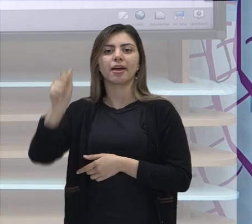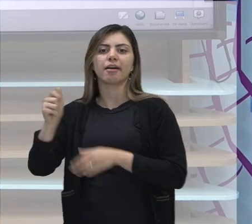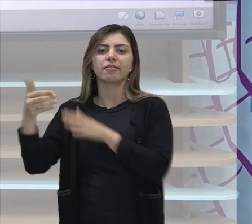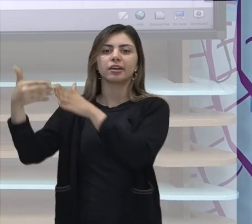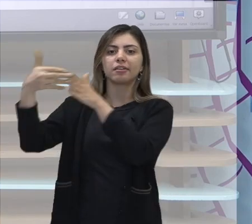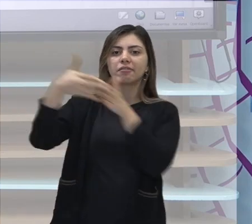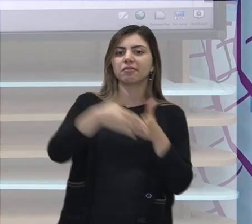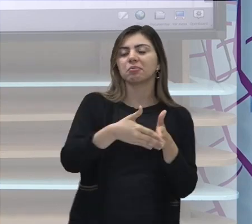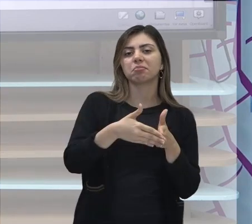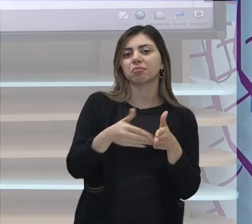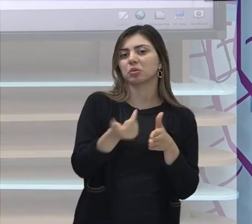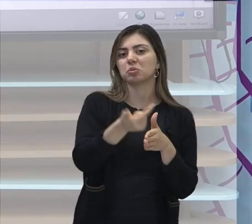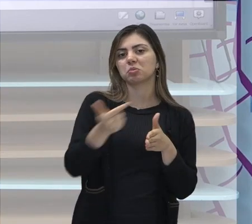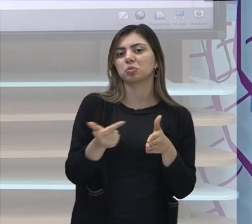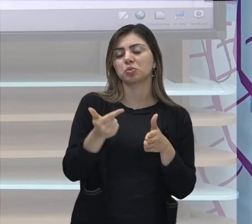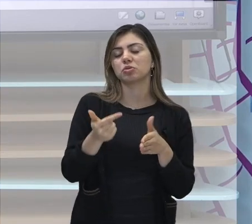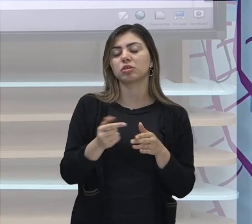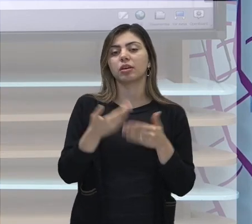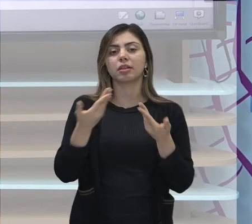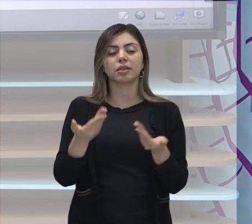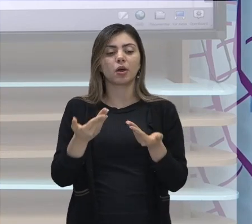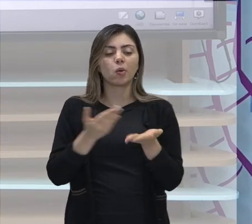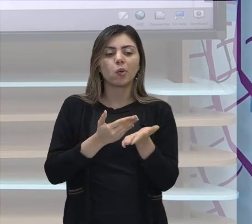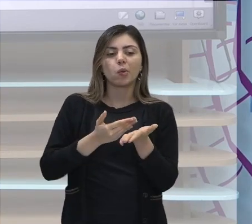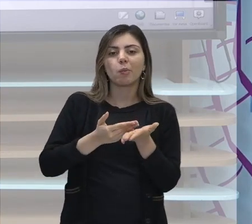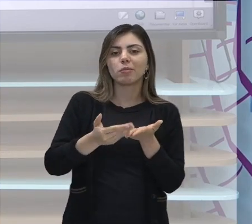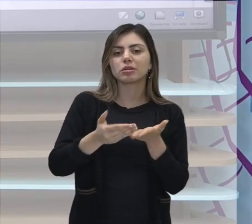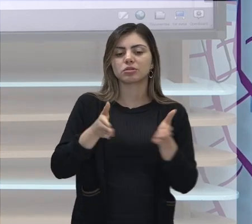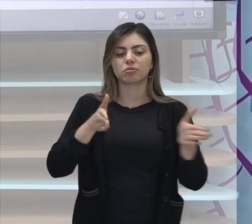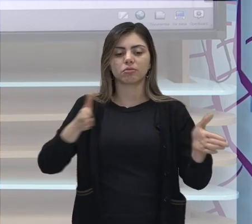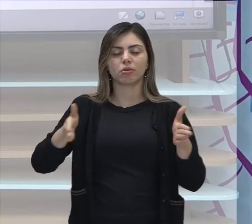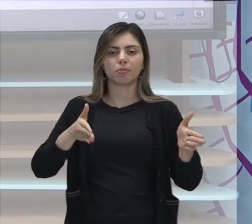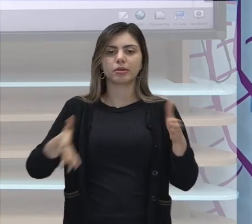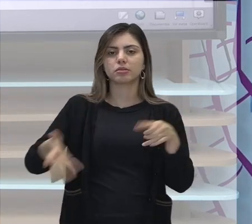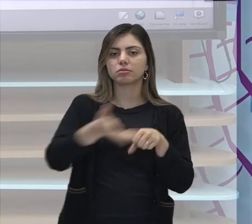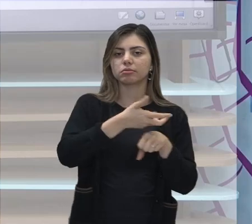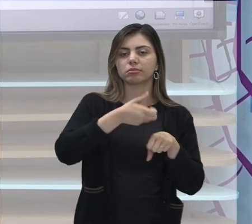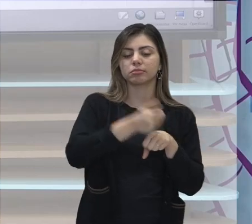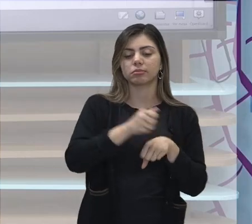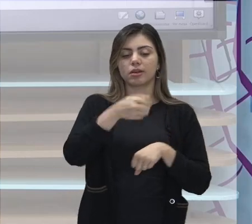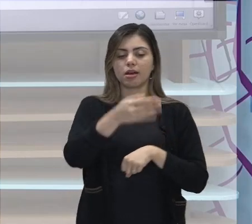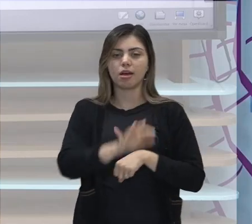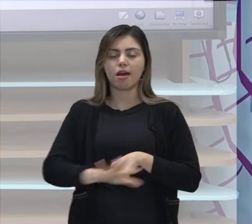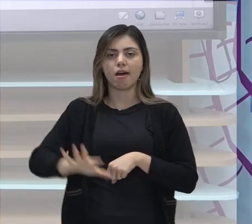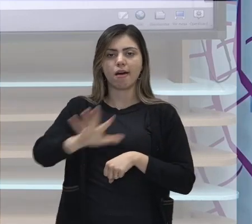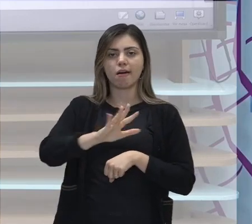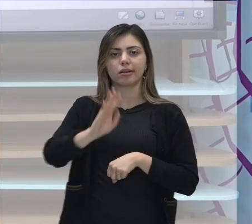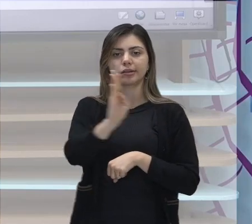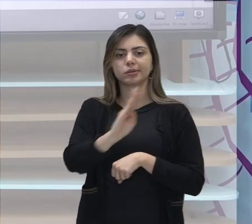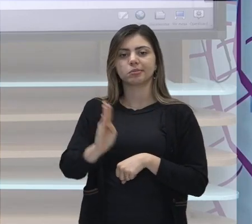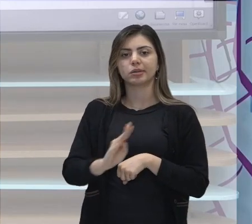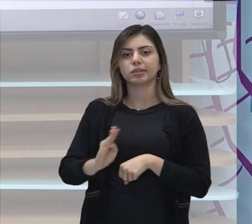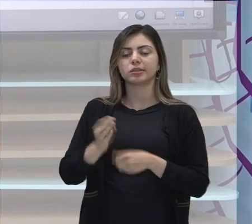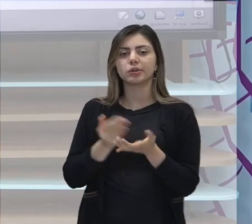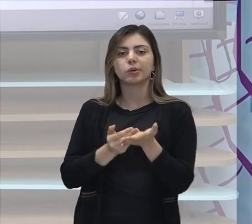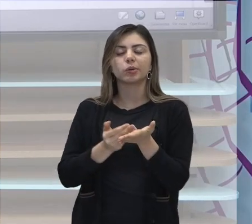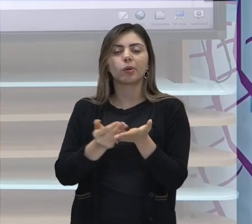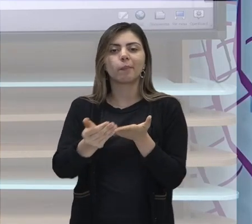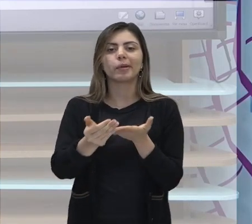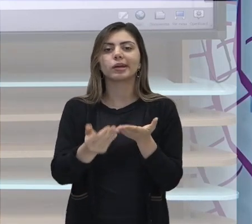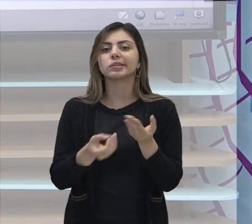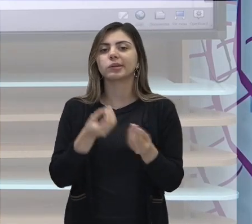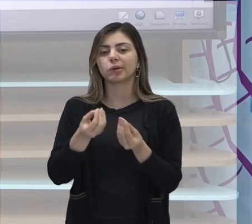Então, num primeiro momento, né, na qual esse território brasileiro vai se inserir na dinâmica,